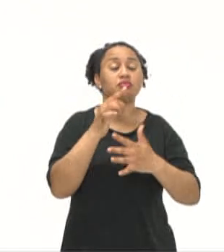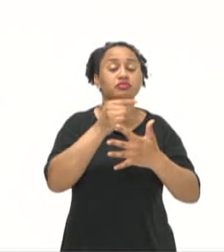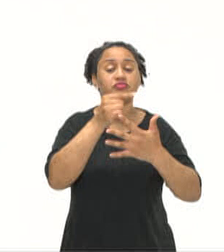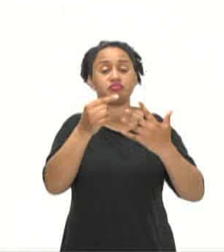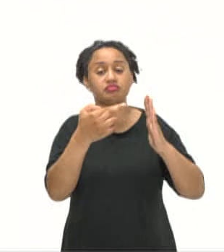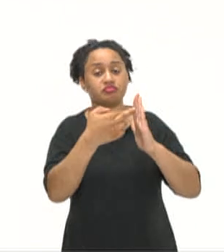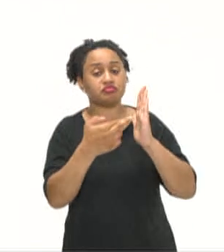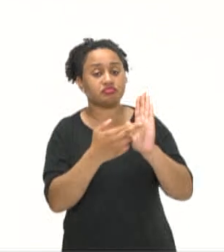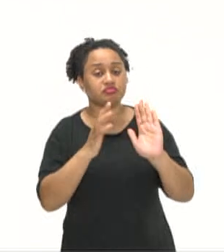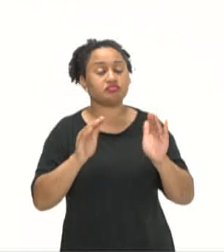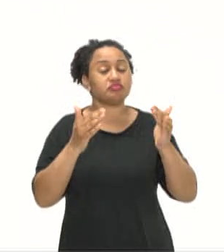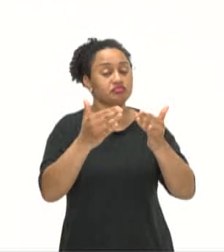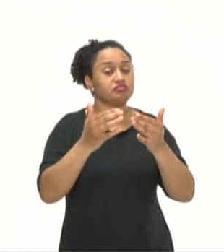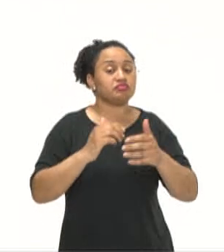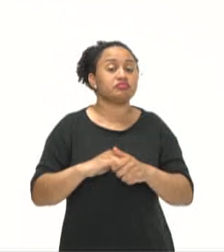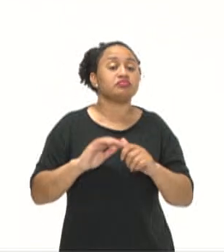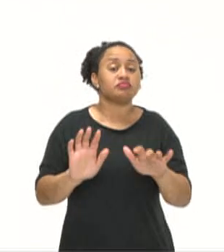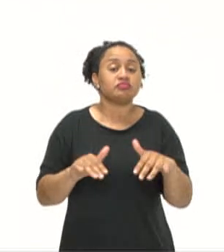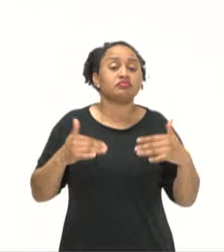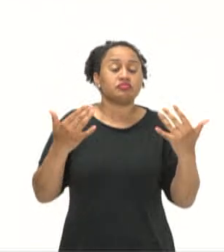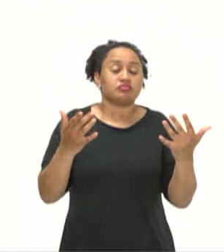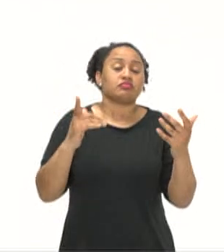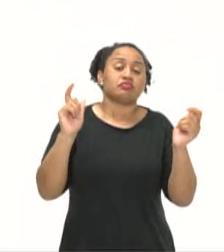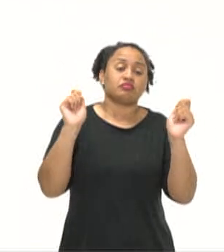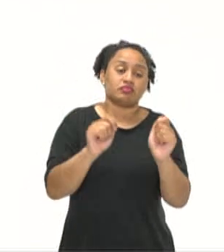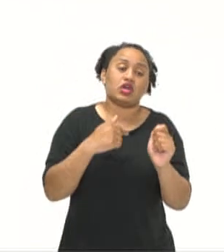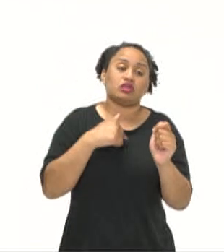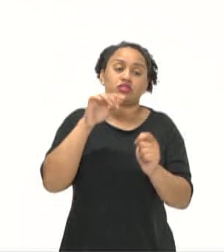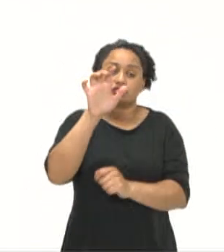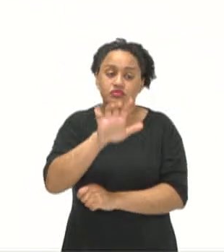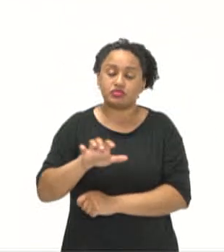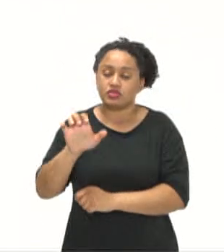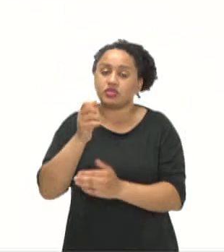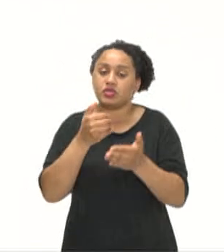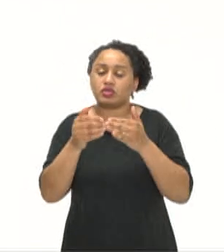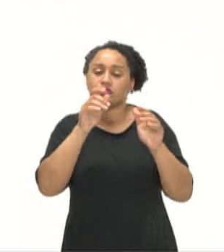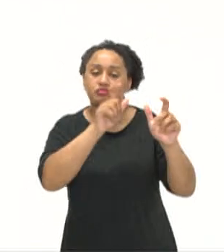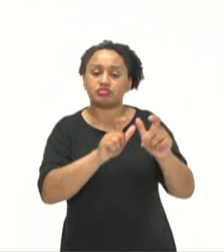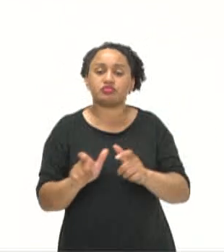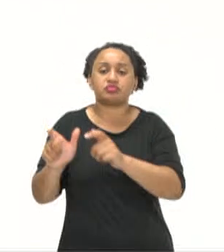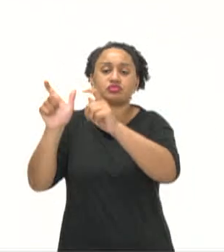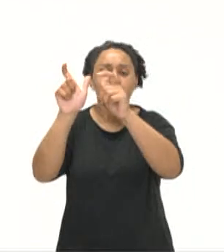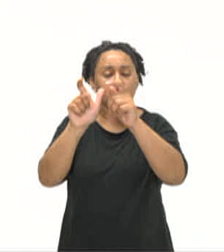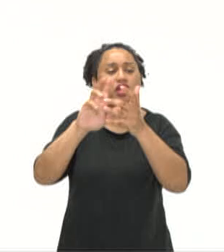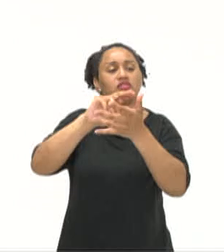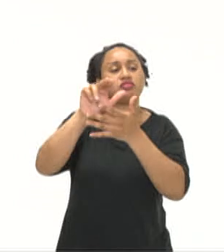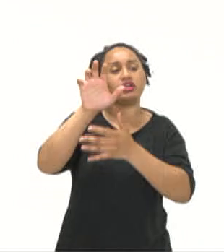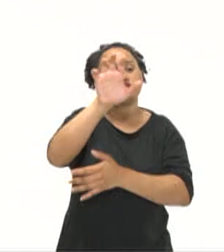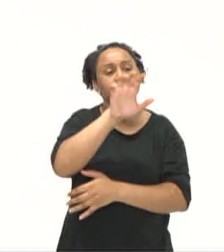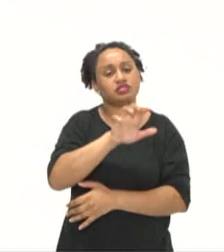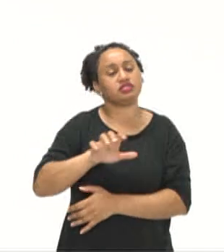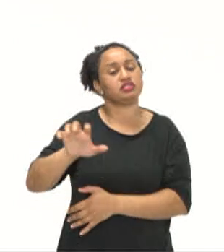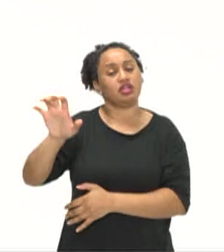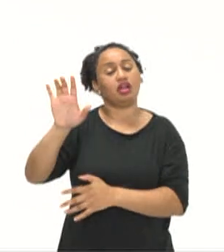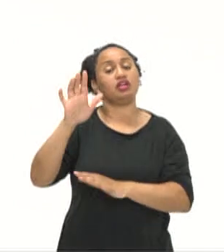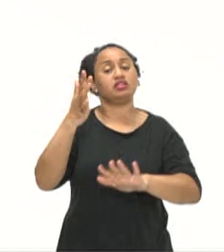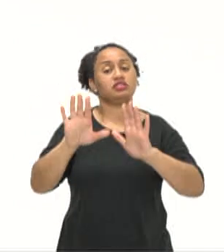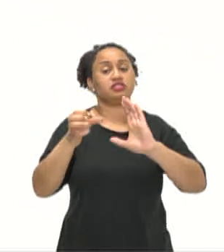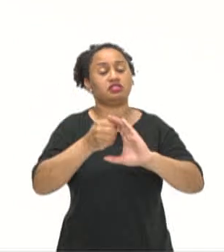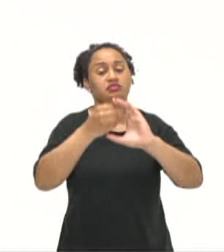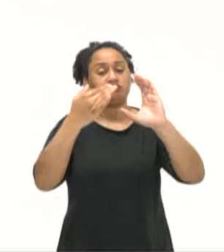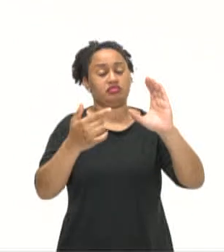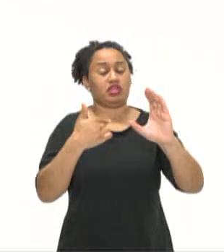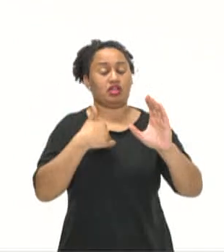específicos. Assim sendo, eu posso classificar qualquer porção do espaço em várias áreas conforme uma característica